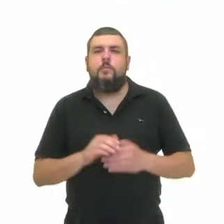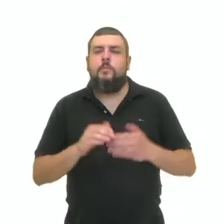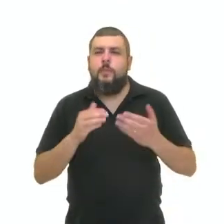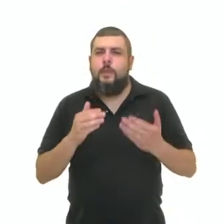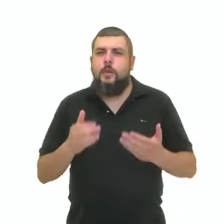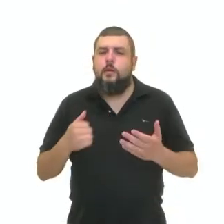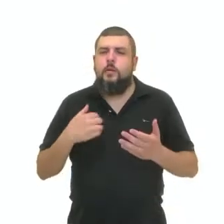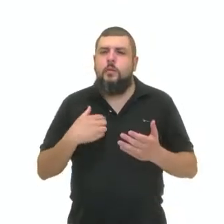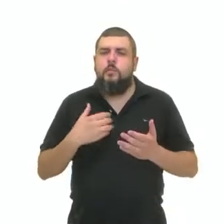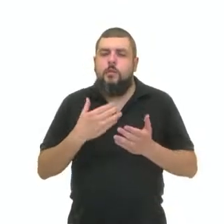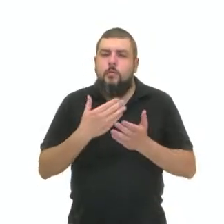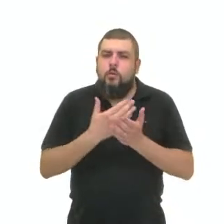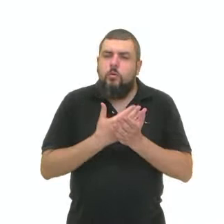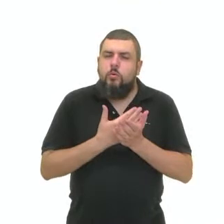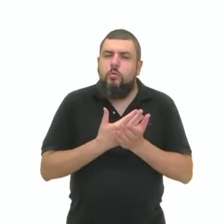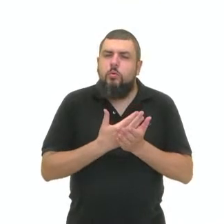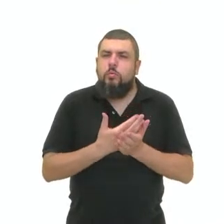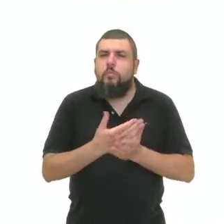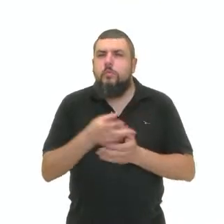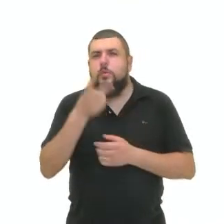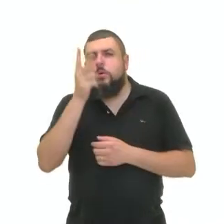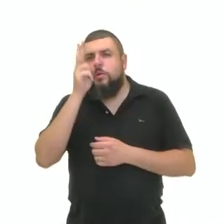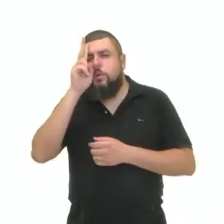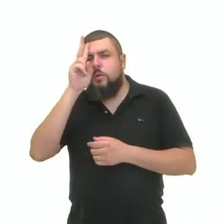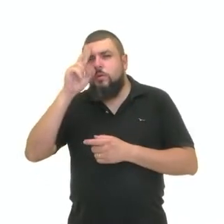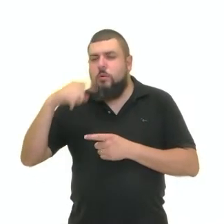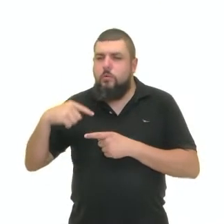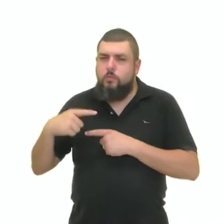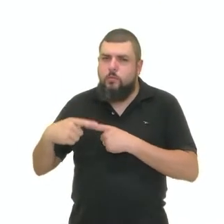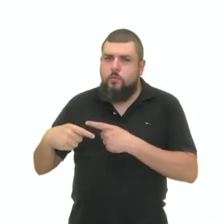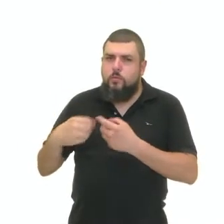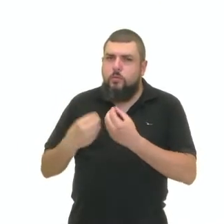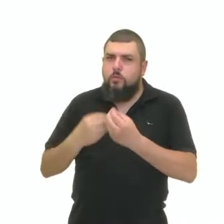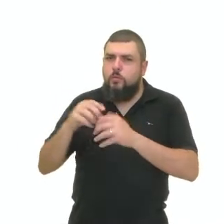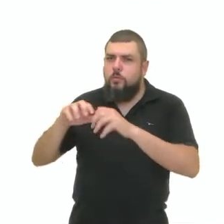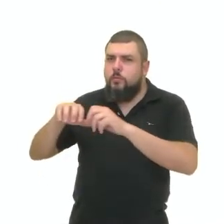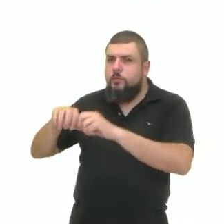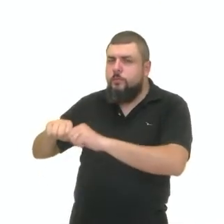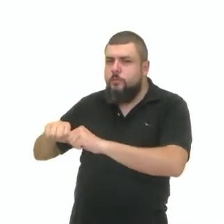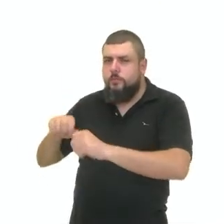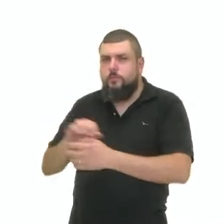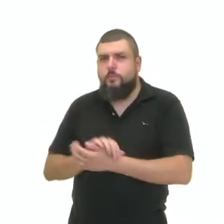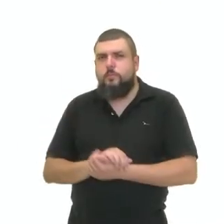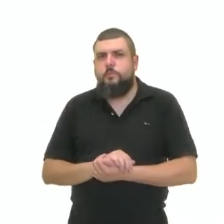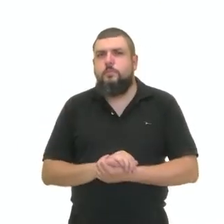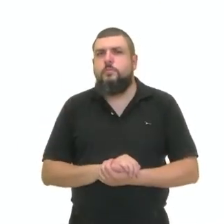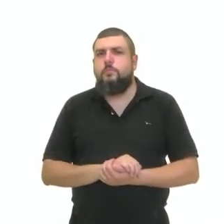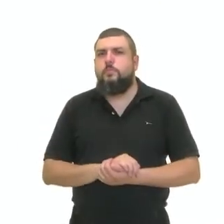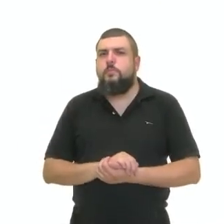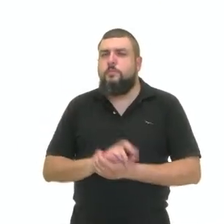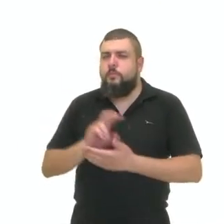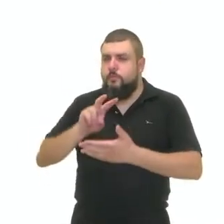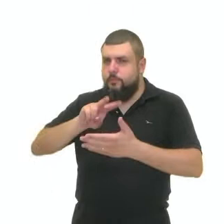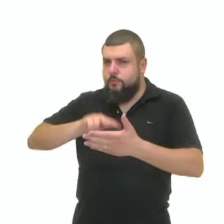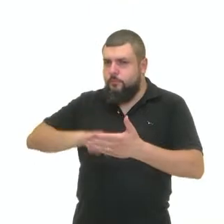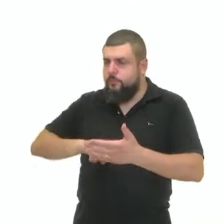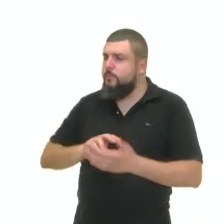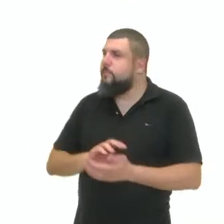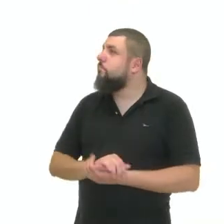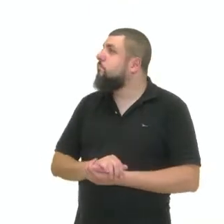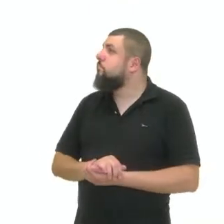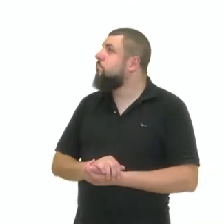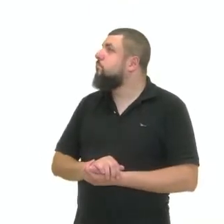começo da história de como vai acontecer essa ocupação. Durante a década seguinte, as